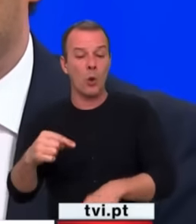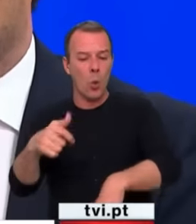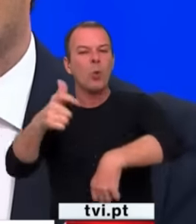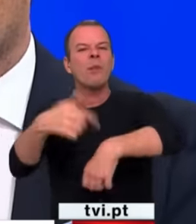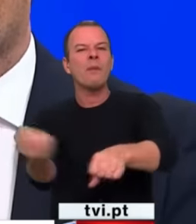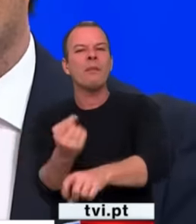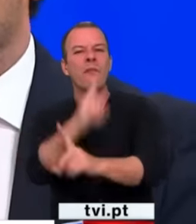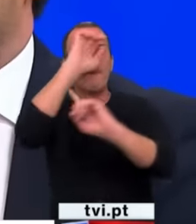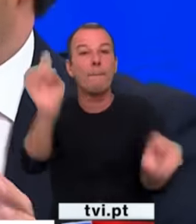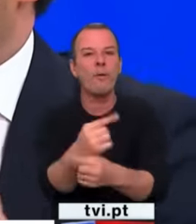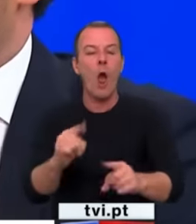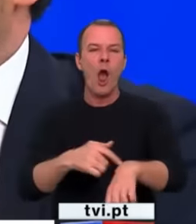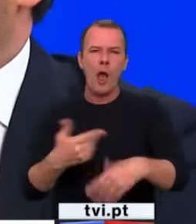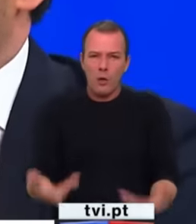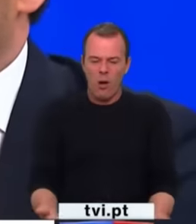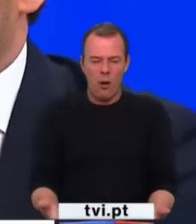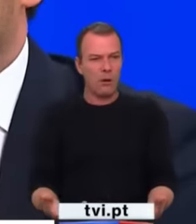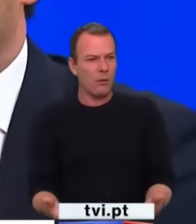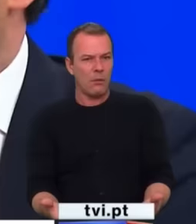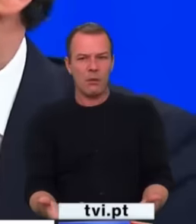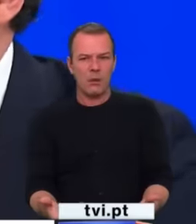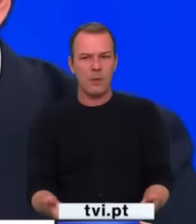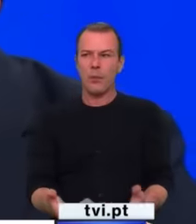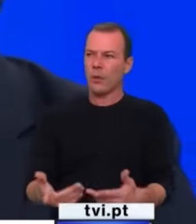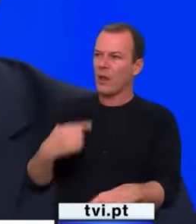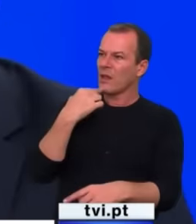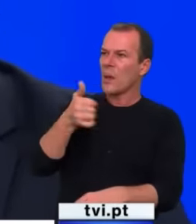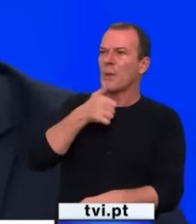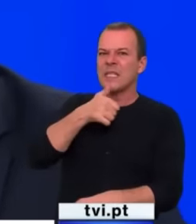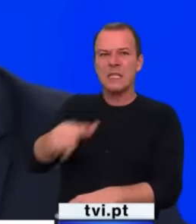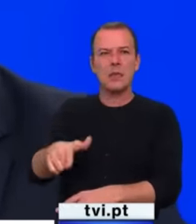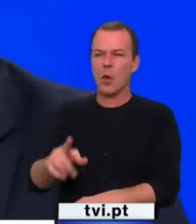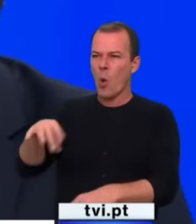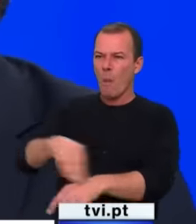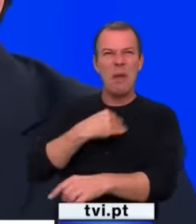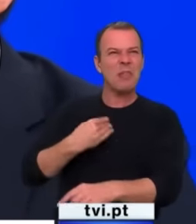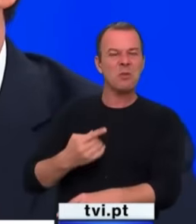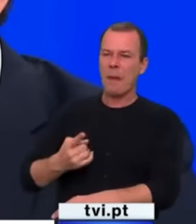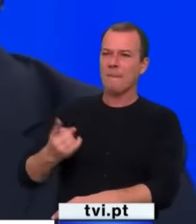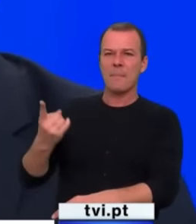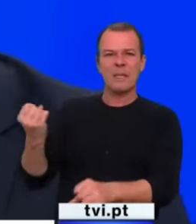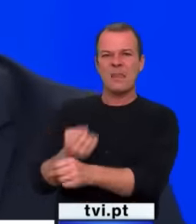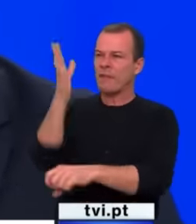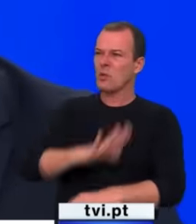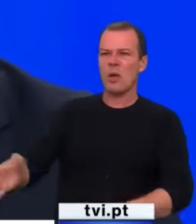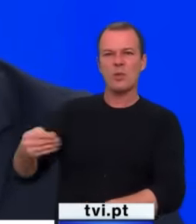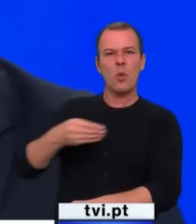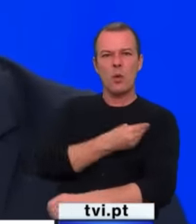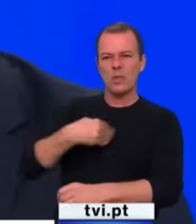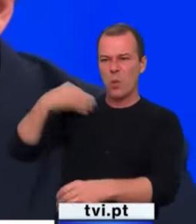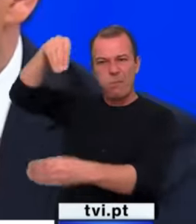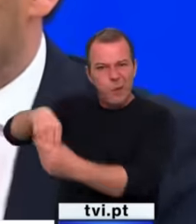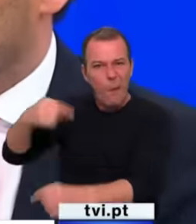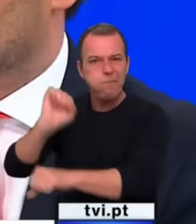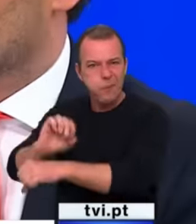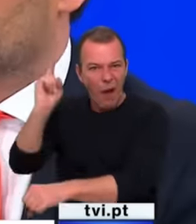stalinista absolutamente, que é os médicos quer, quer não têm que ficar na saúde. Nós o Chega não concorda, o que é que propõe alternativa. Nós precisamos de incentivos salariais aos médicos,